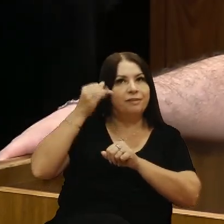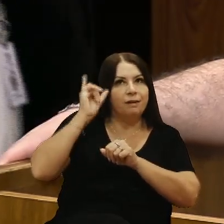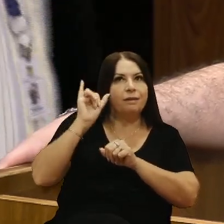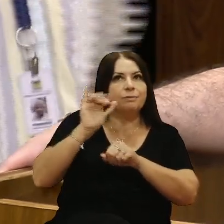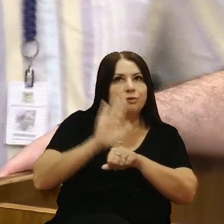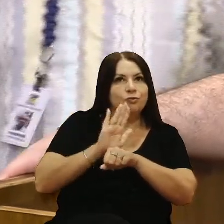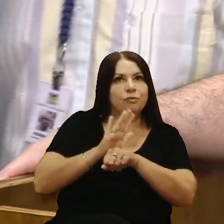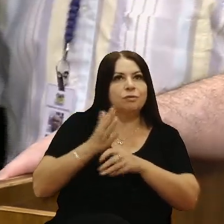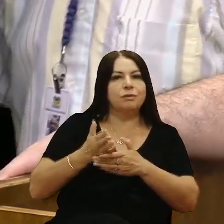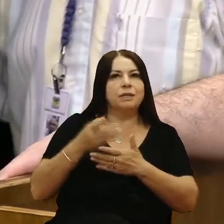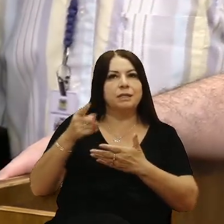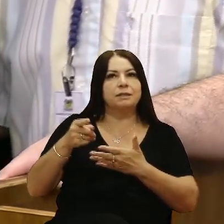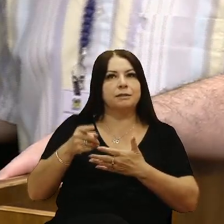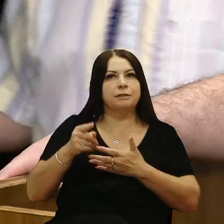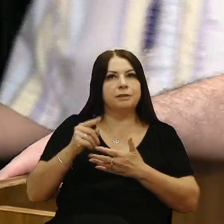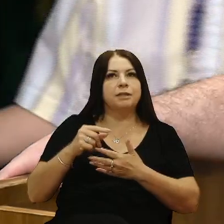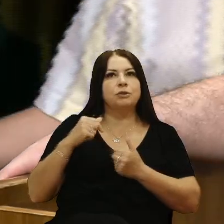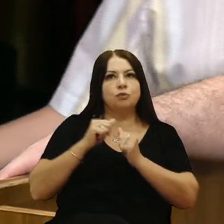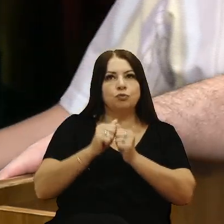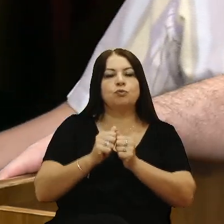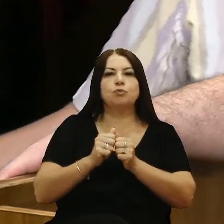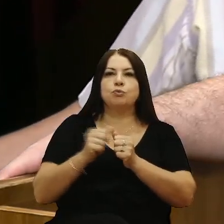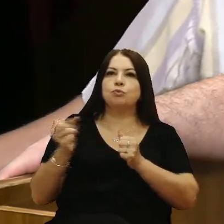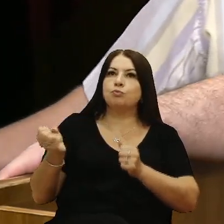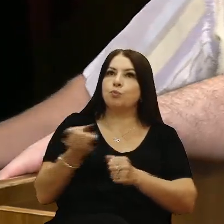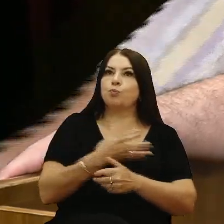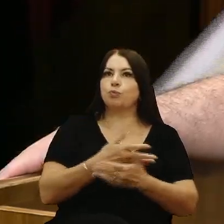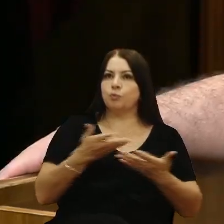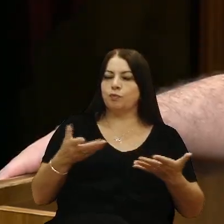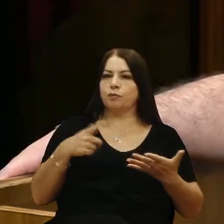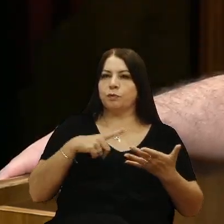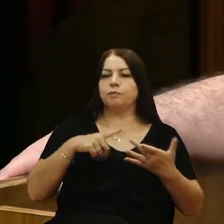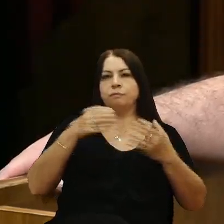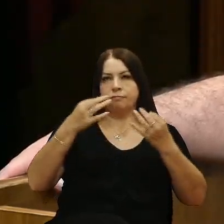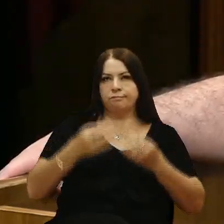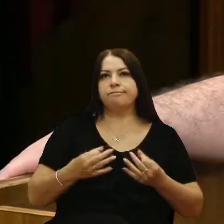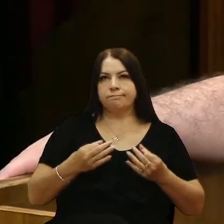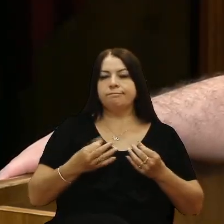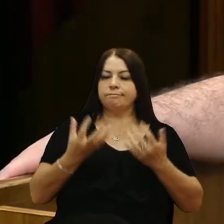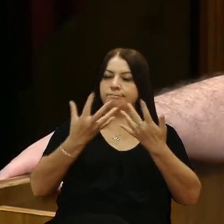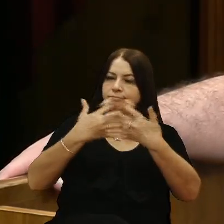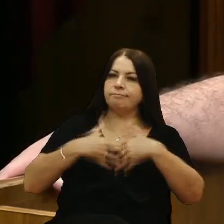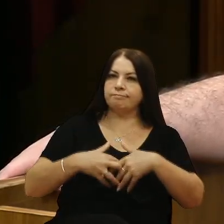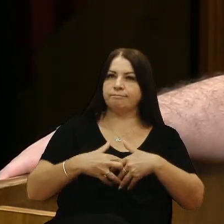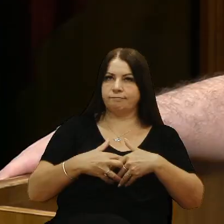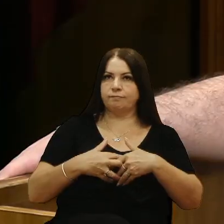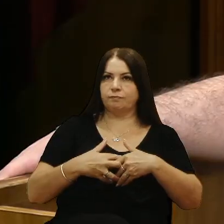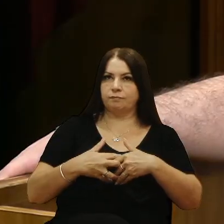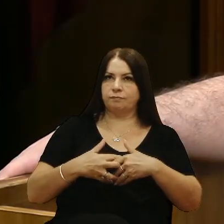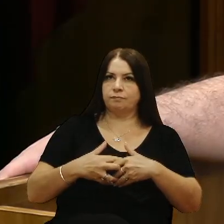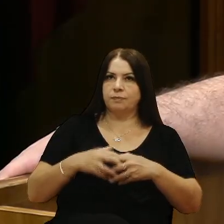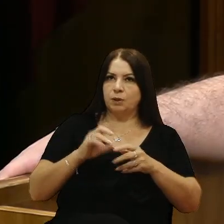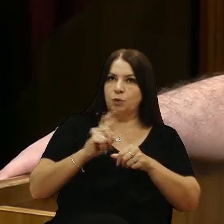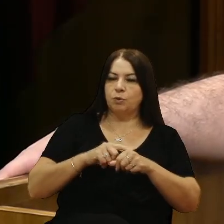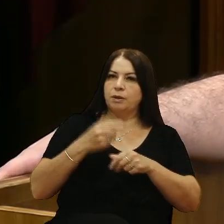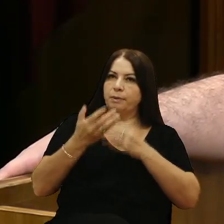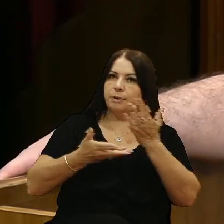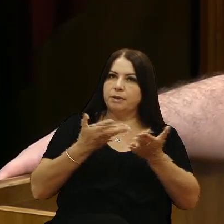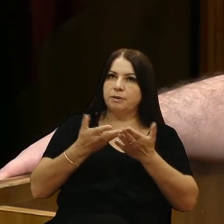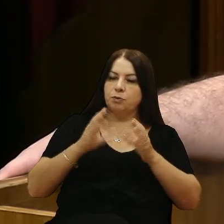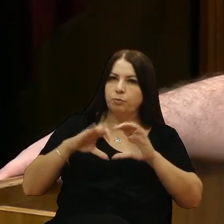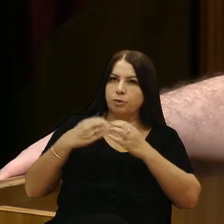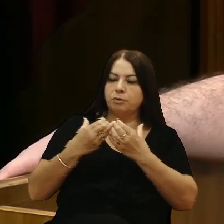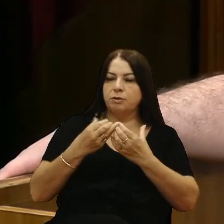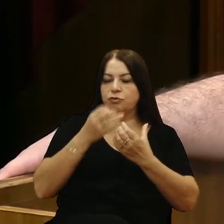que agora está a contento, atualizado, e que com certeza vai funcionar de pronto para atender a